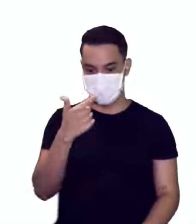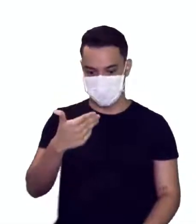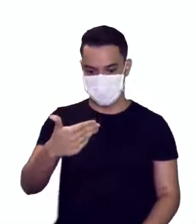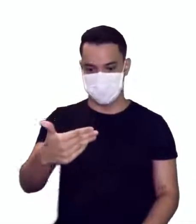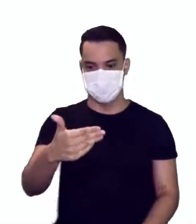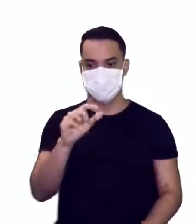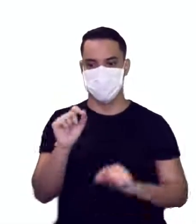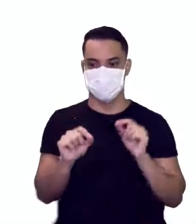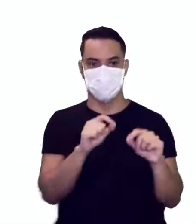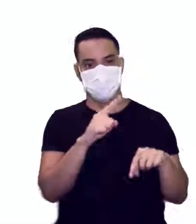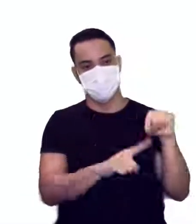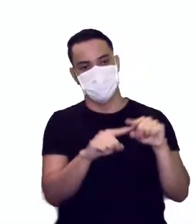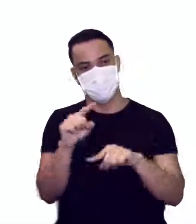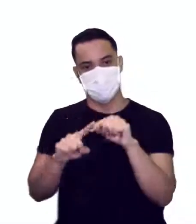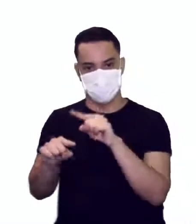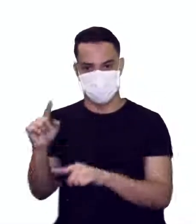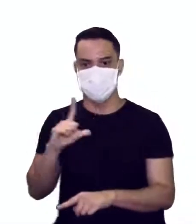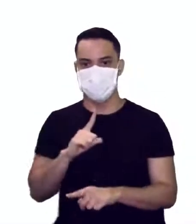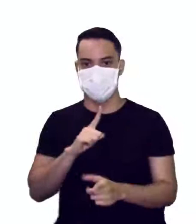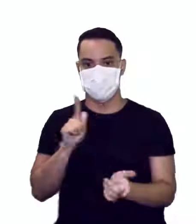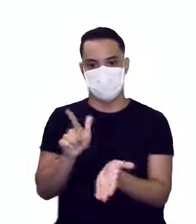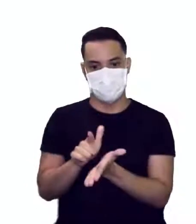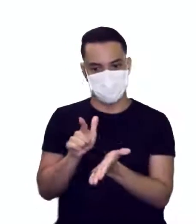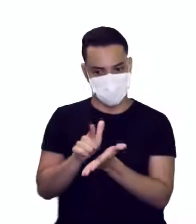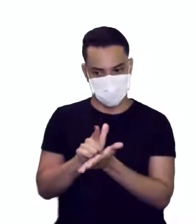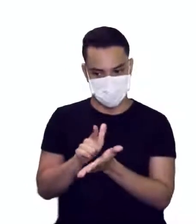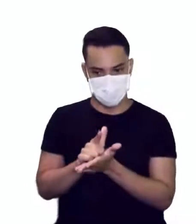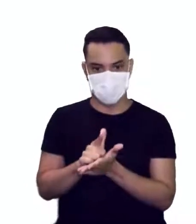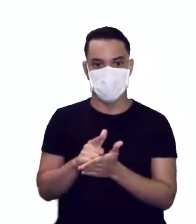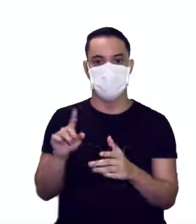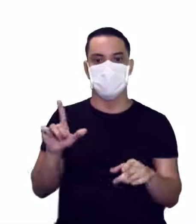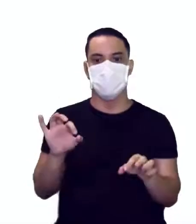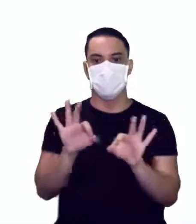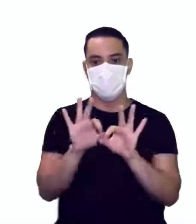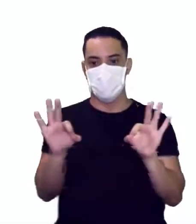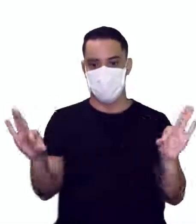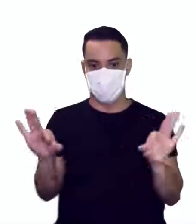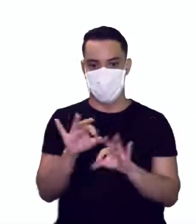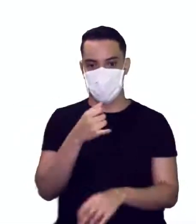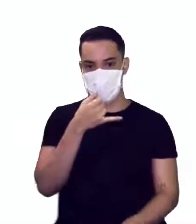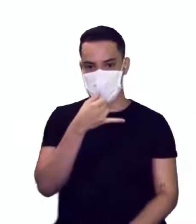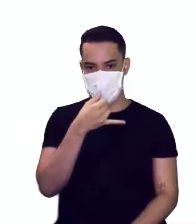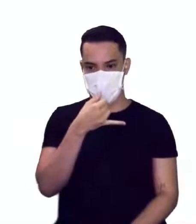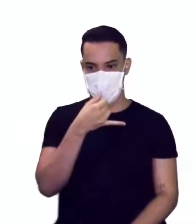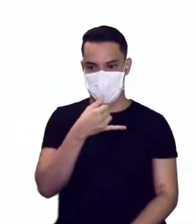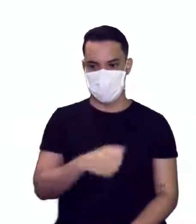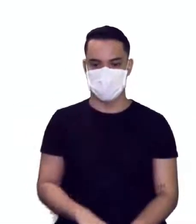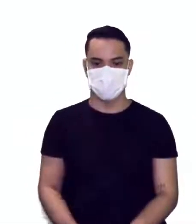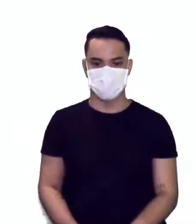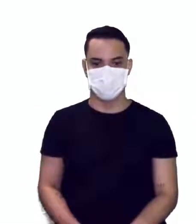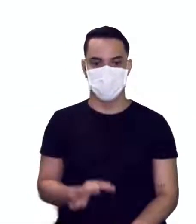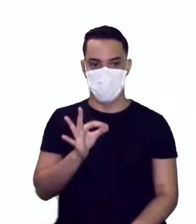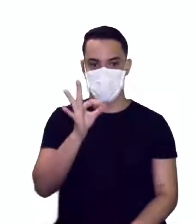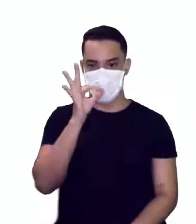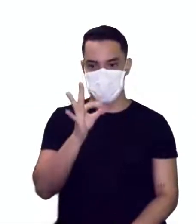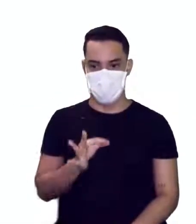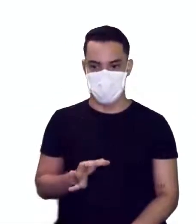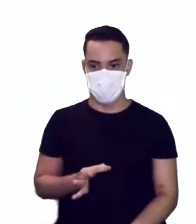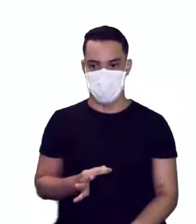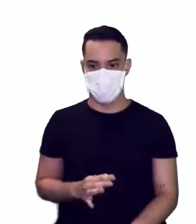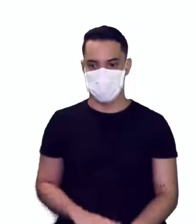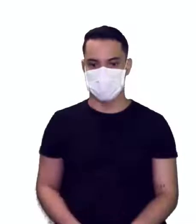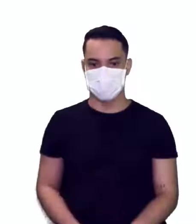pouco os materiais, né? Tem papel aí e tem canudo. O papel, como vocês podem ver, olha só onde ele está aqui,